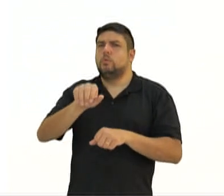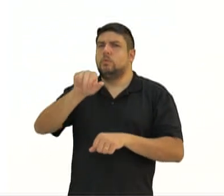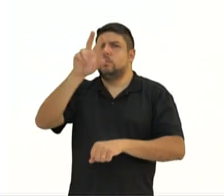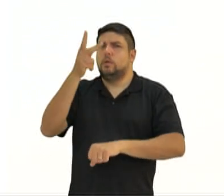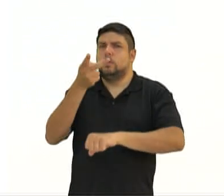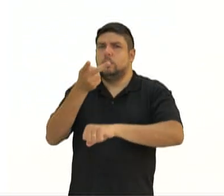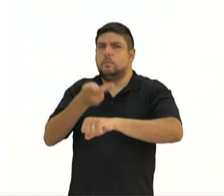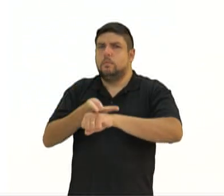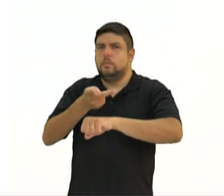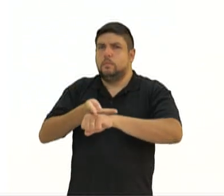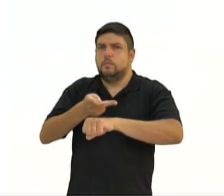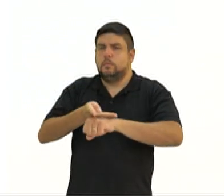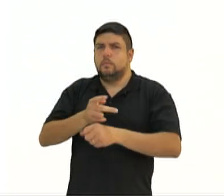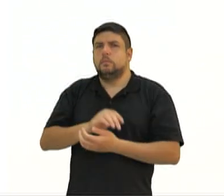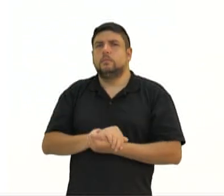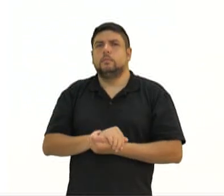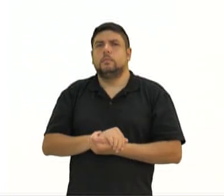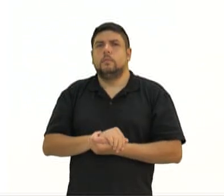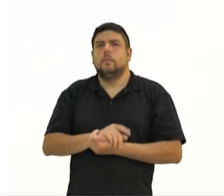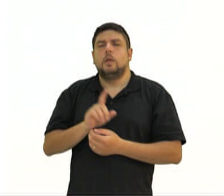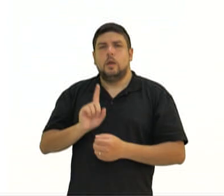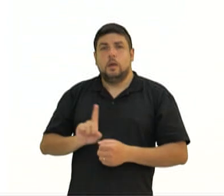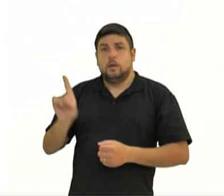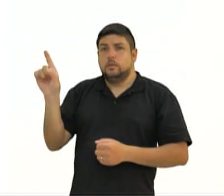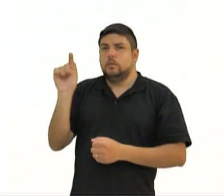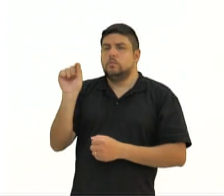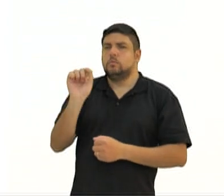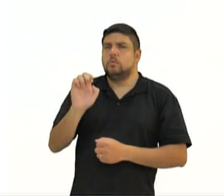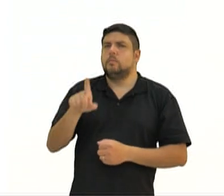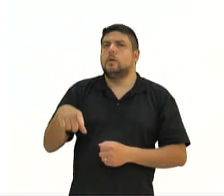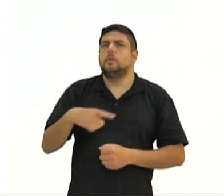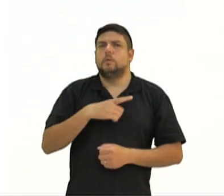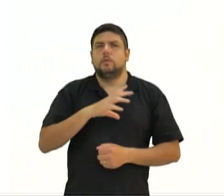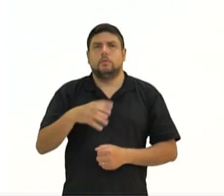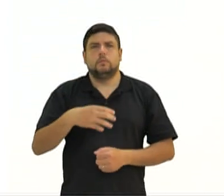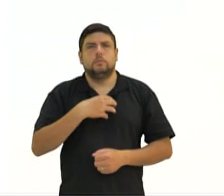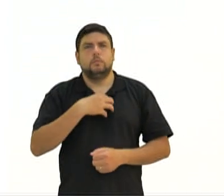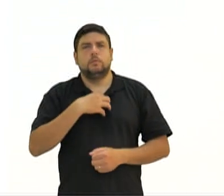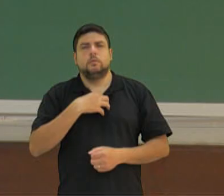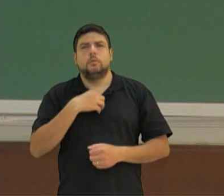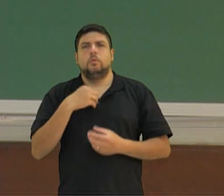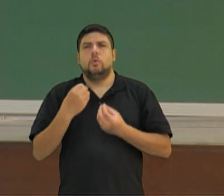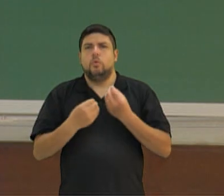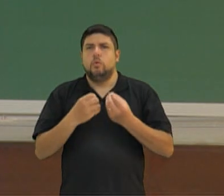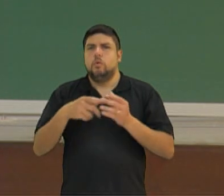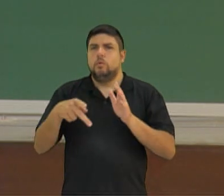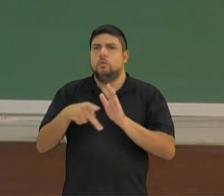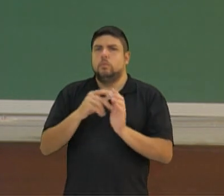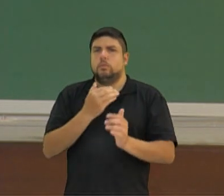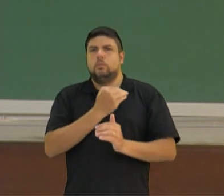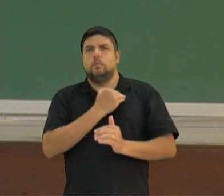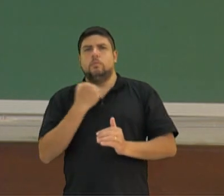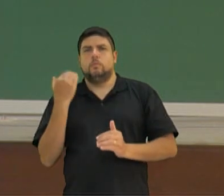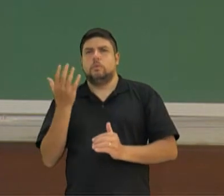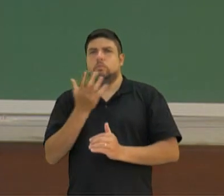aqui é um figuratismo estilizado, ó, uma máscara mortuária utilizado.